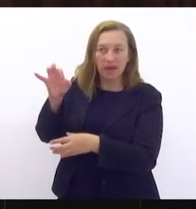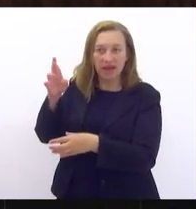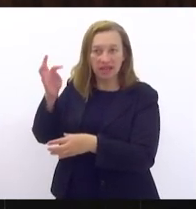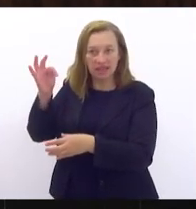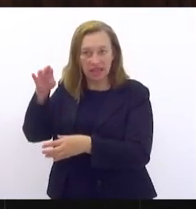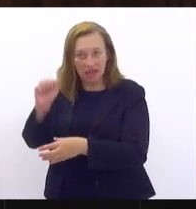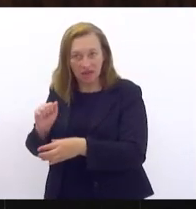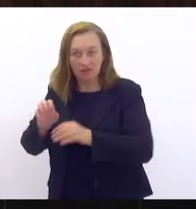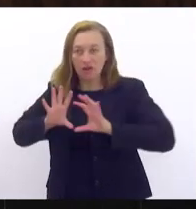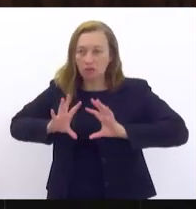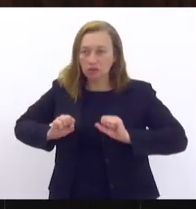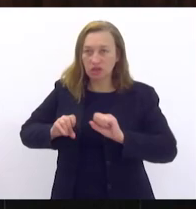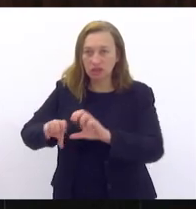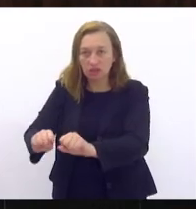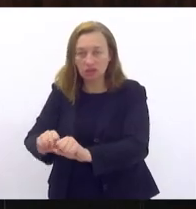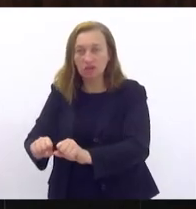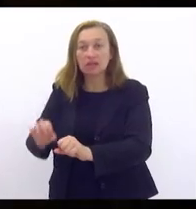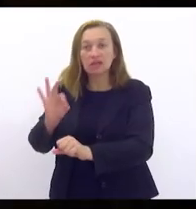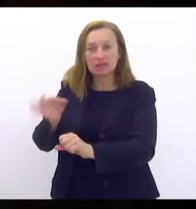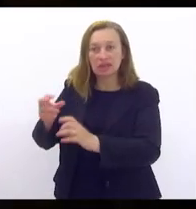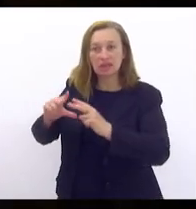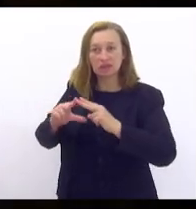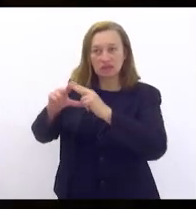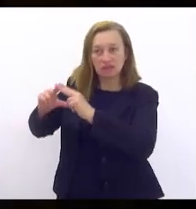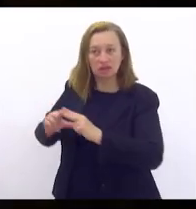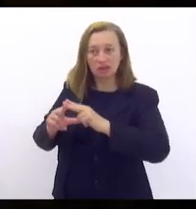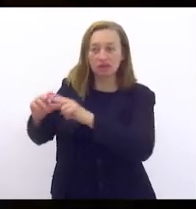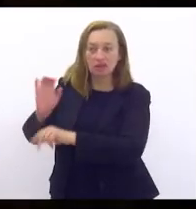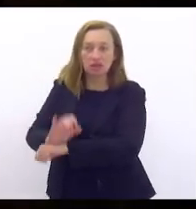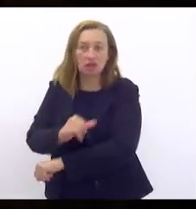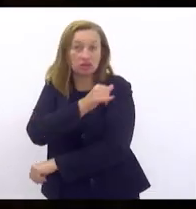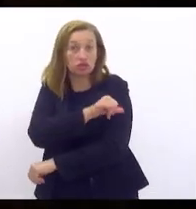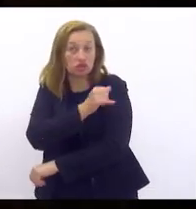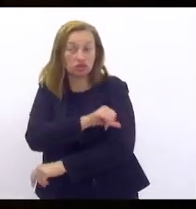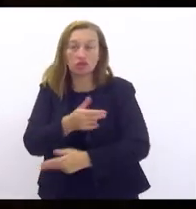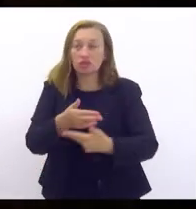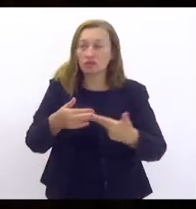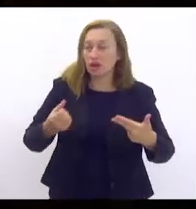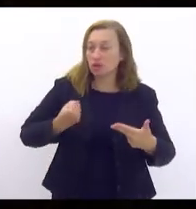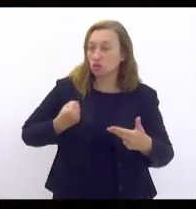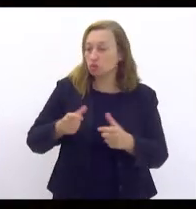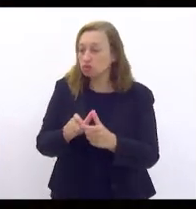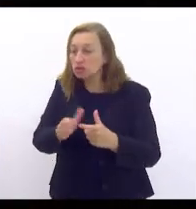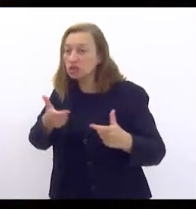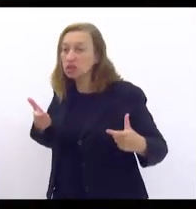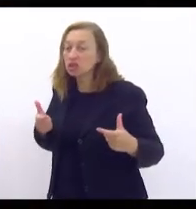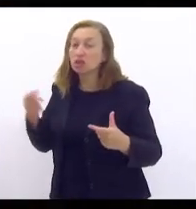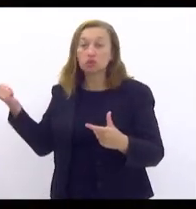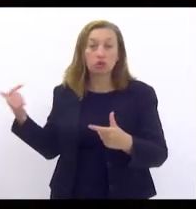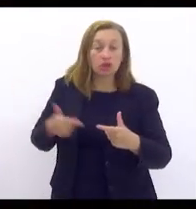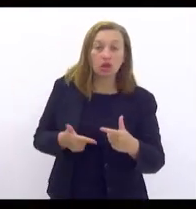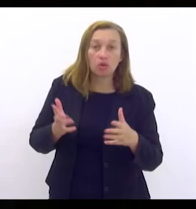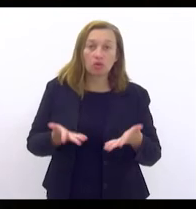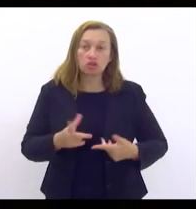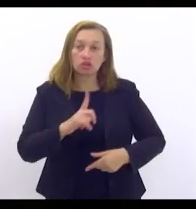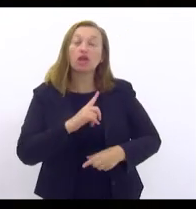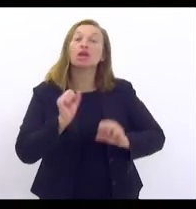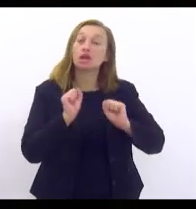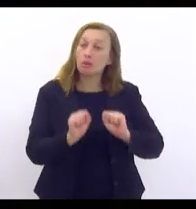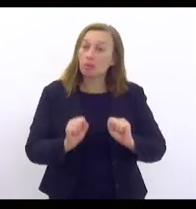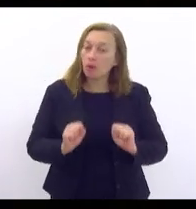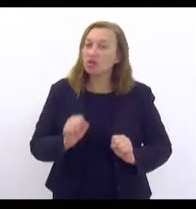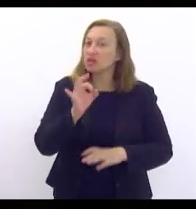efetivamente realizar a reciclagem no estado do Rio de Janeiro em números muito maiores do que a gente tem hoje e que a gente possa